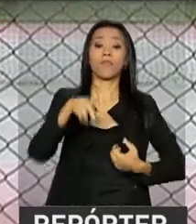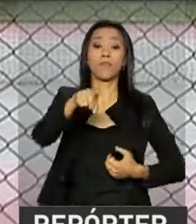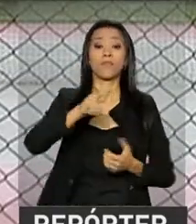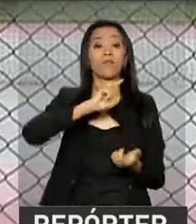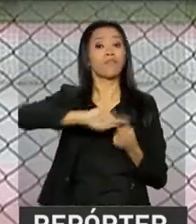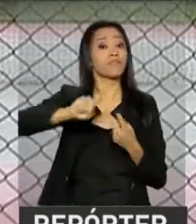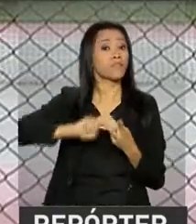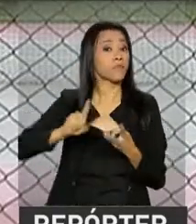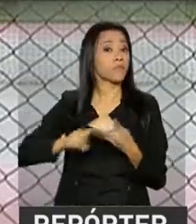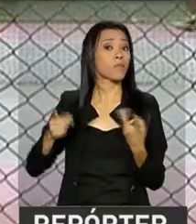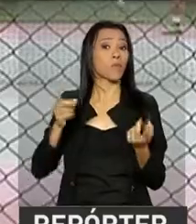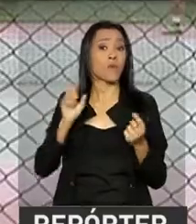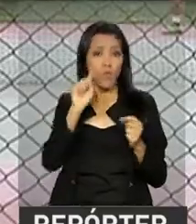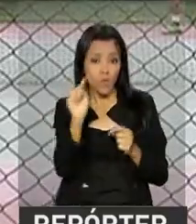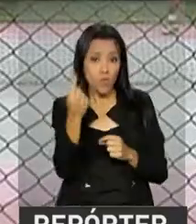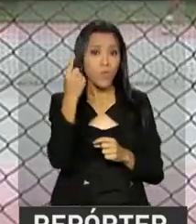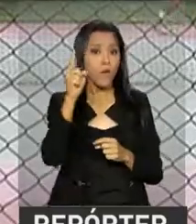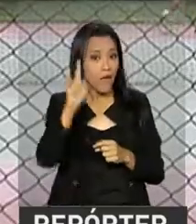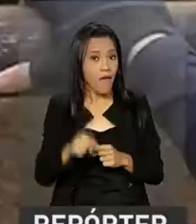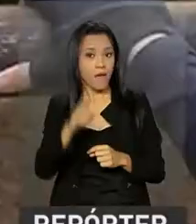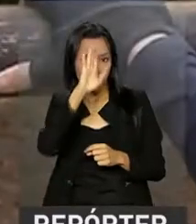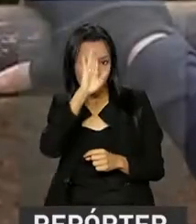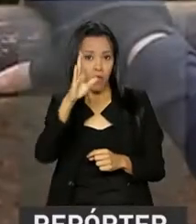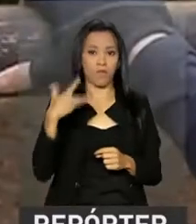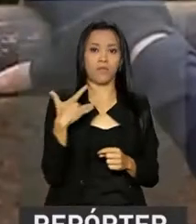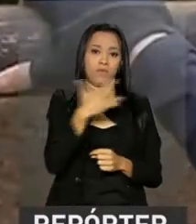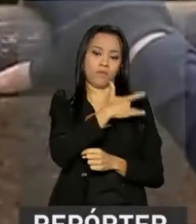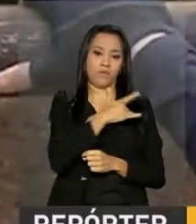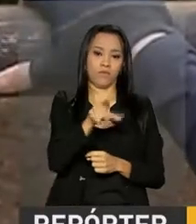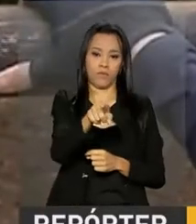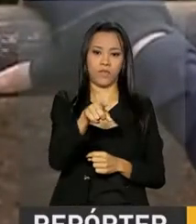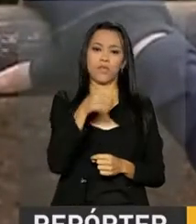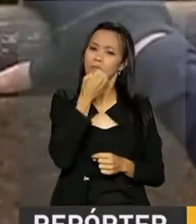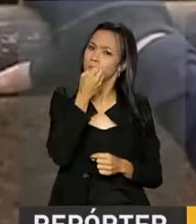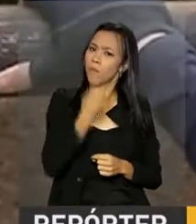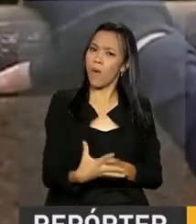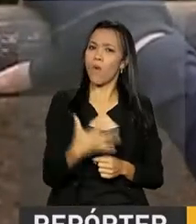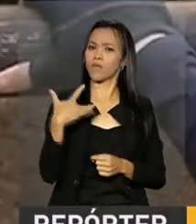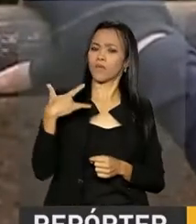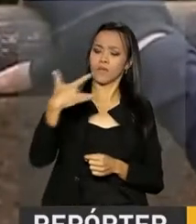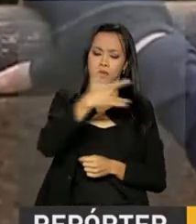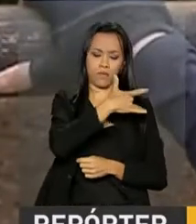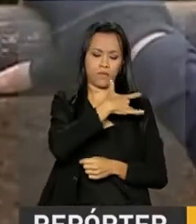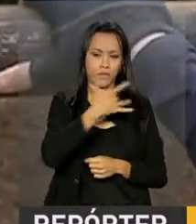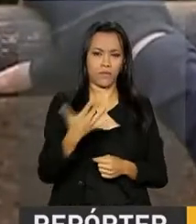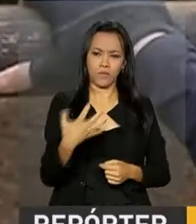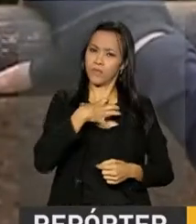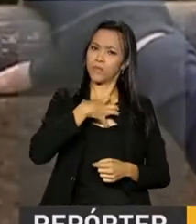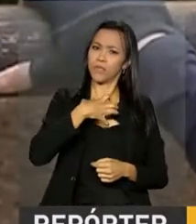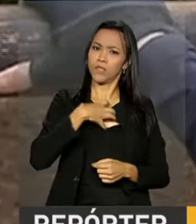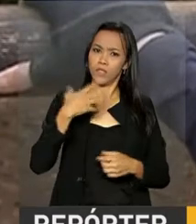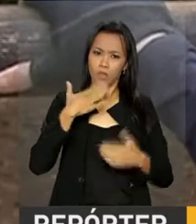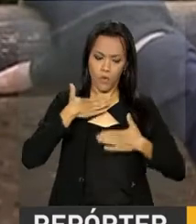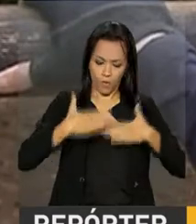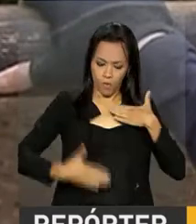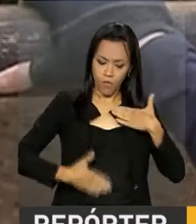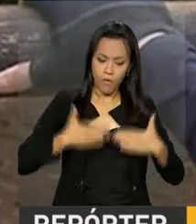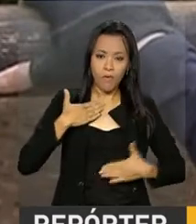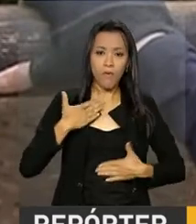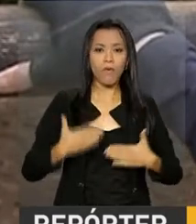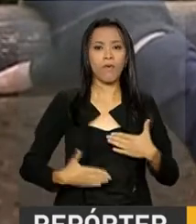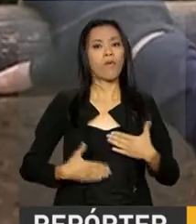variam mas um deles é comum a saúde é sempre bom se está com saúde o corpo está sempre